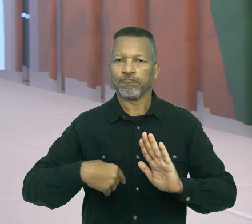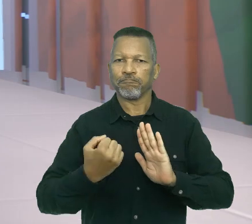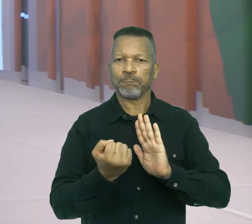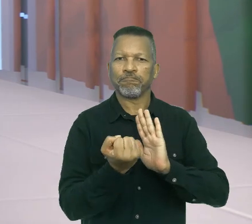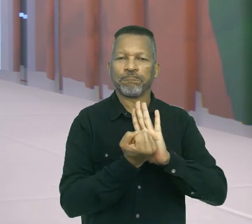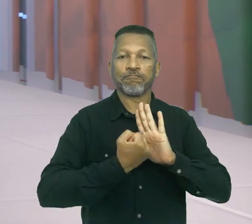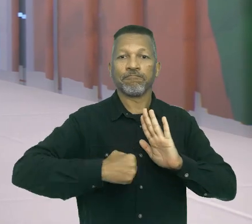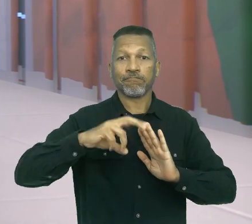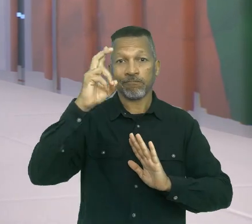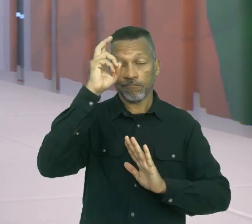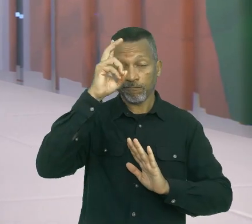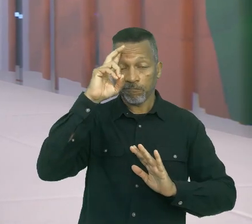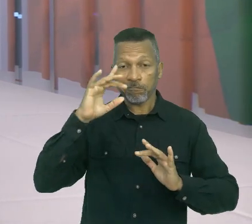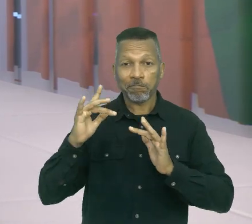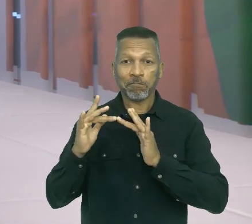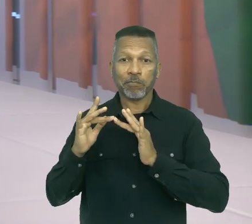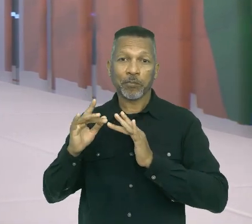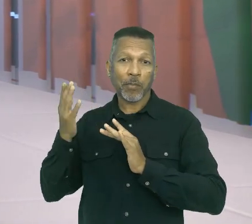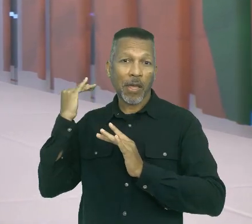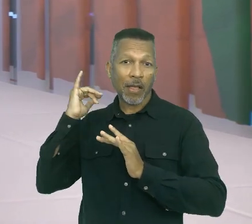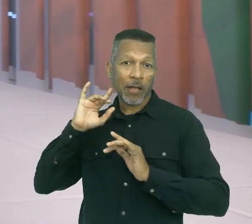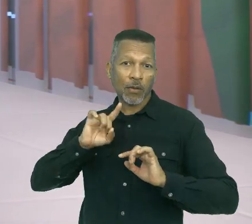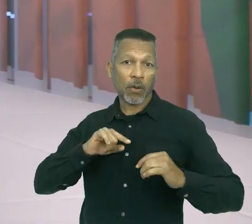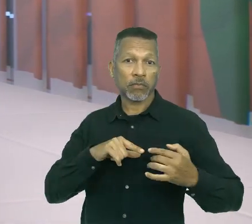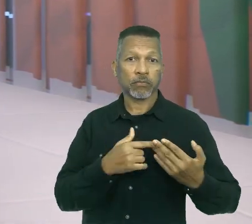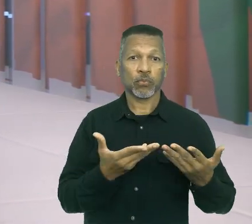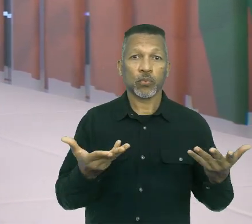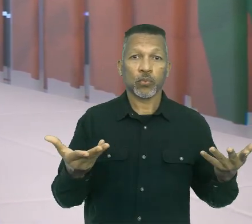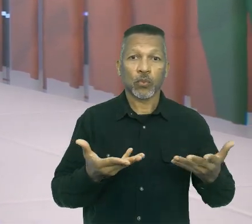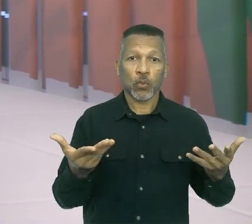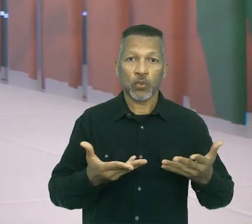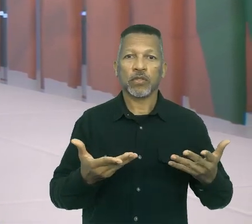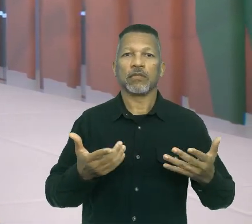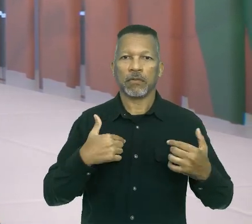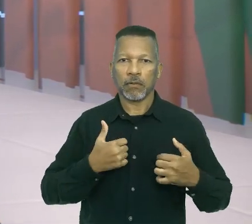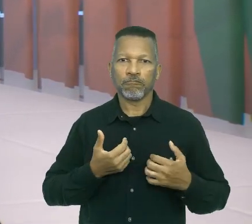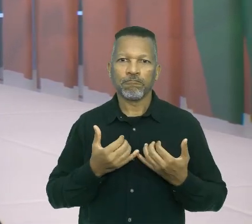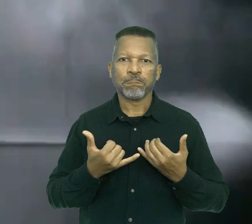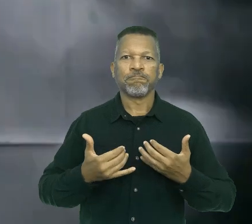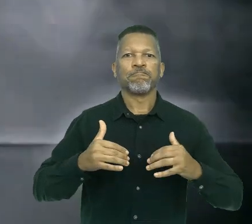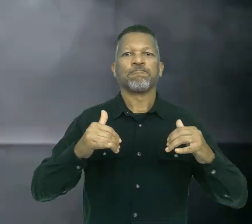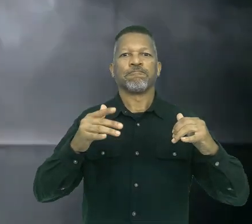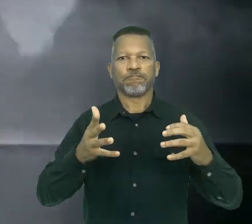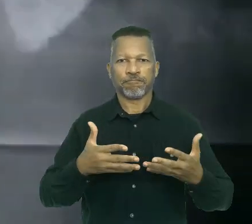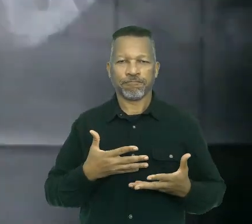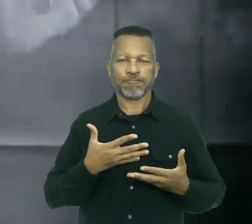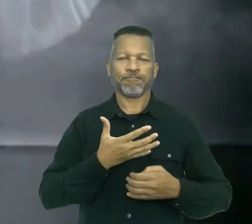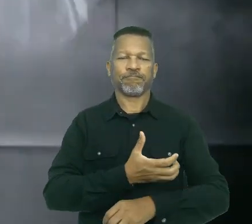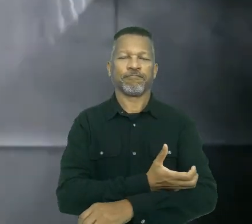o passado ao presente de uma forma vibrante e emocionante.